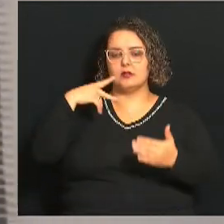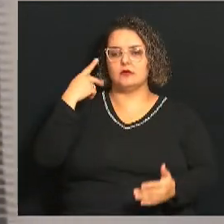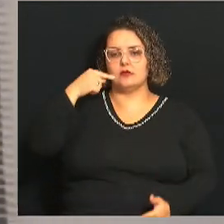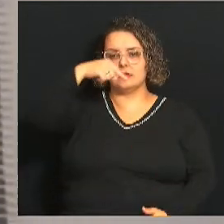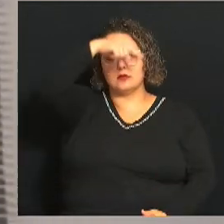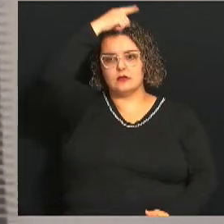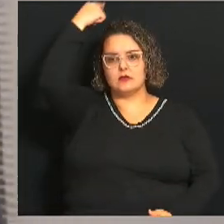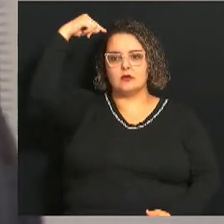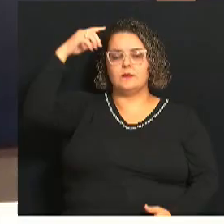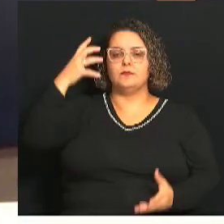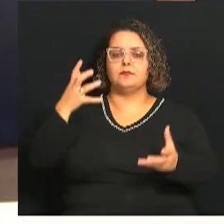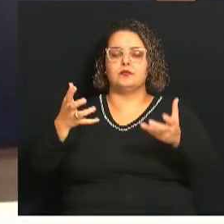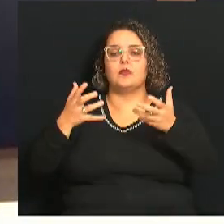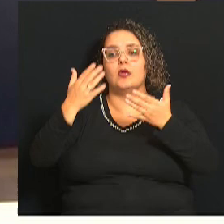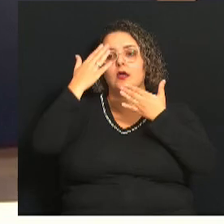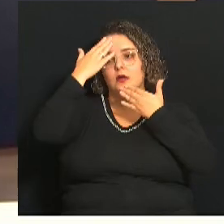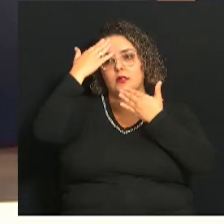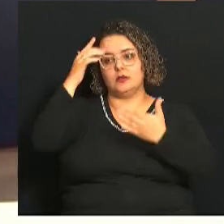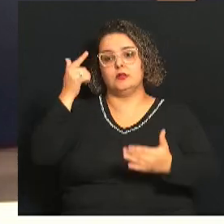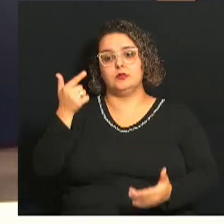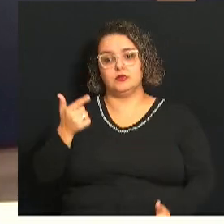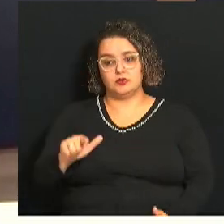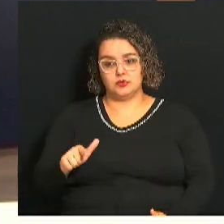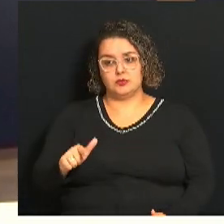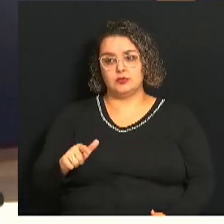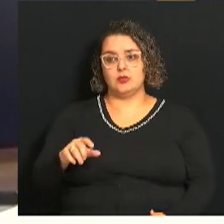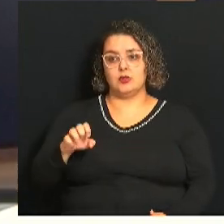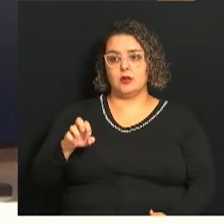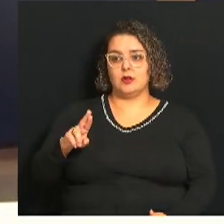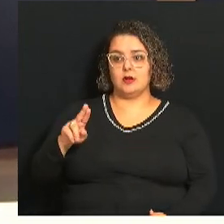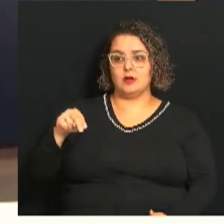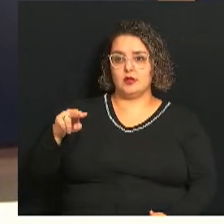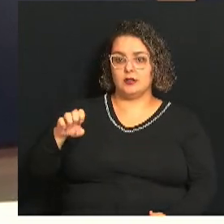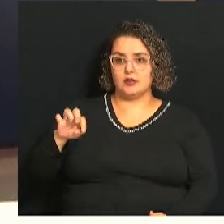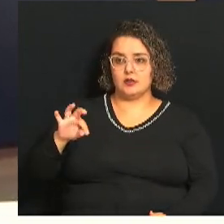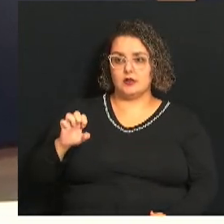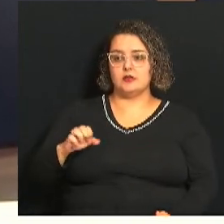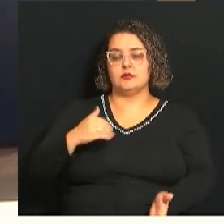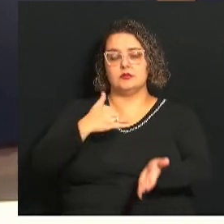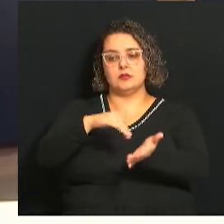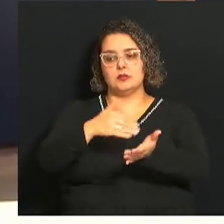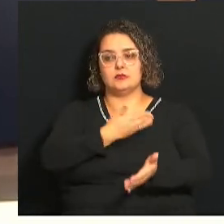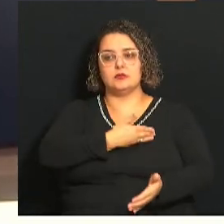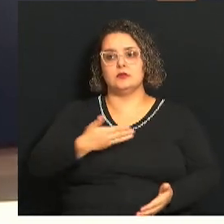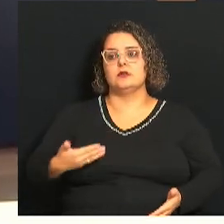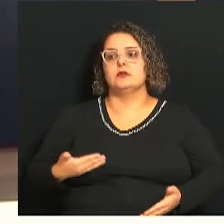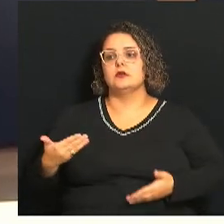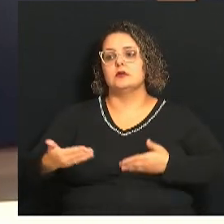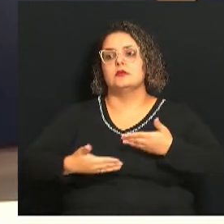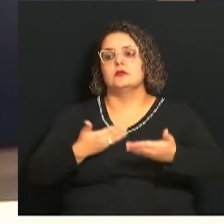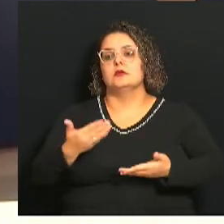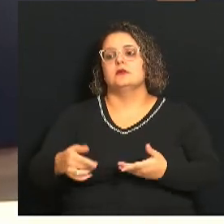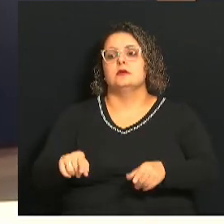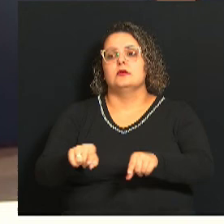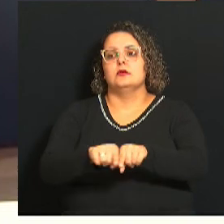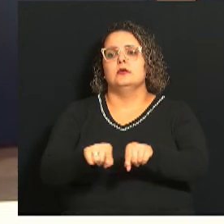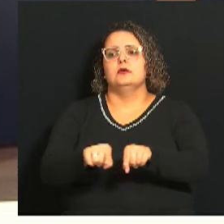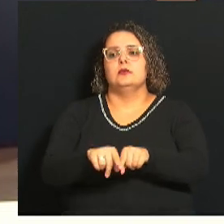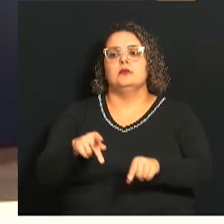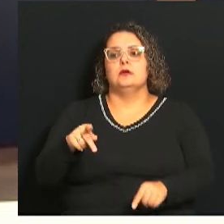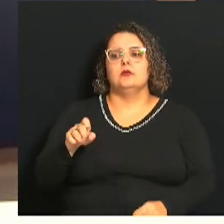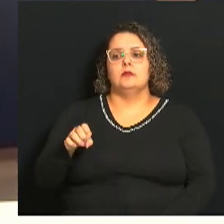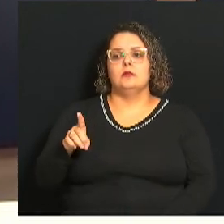quero agradecer mais uma vez o Ernesto Paulela, secretário de Serviços Públicos, também o